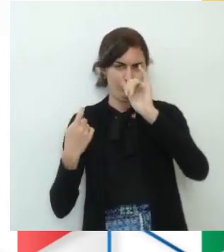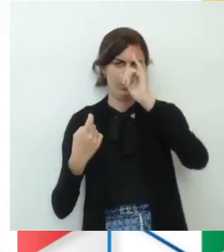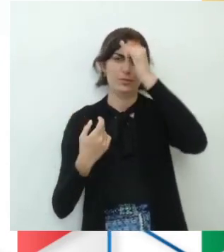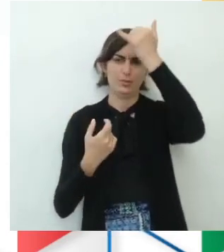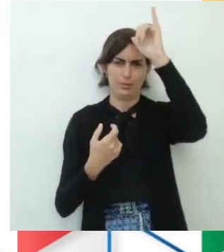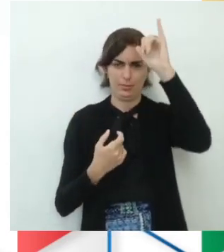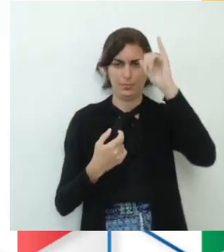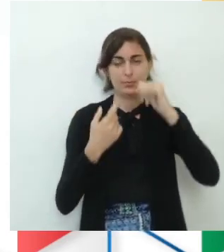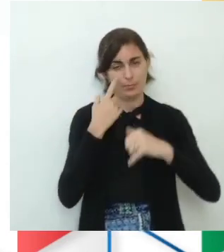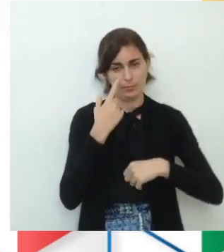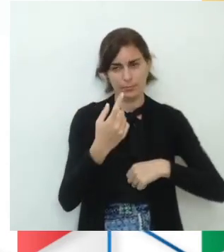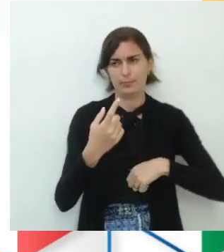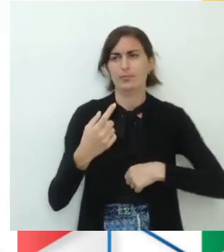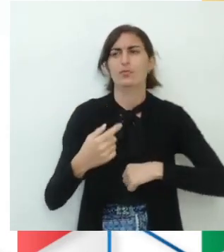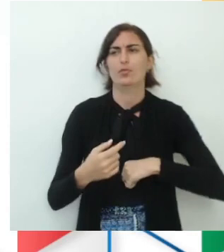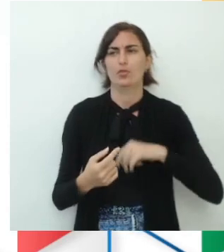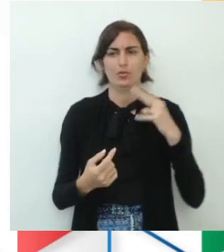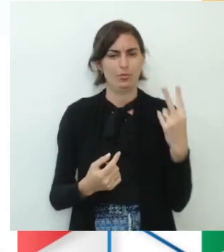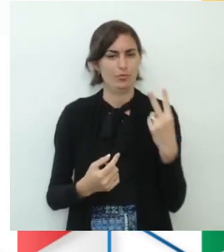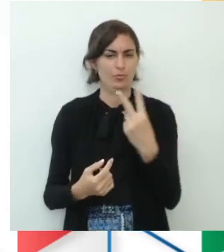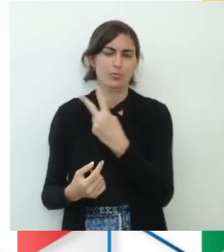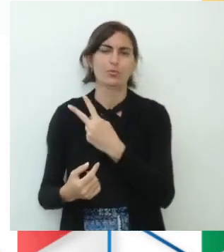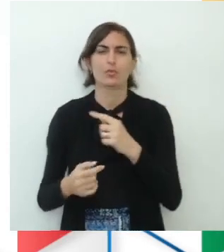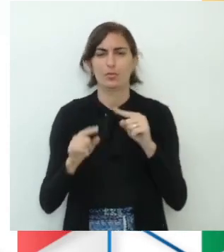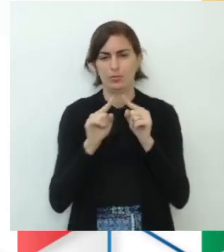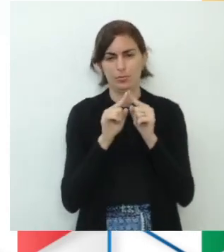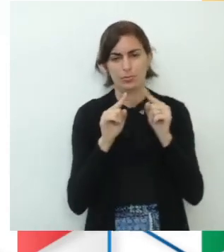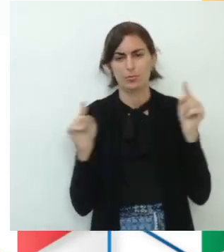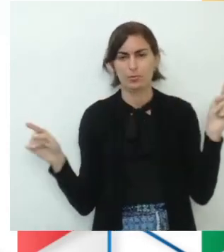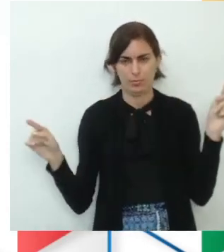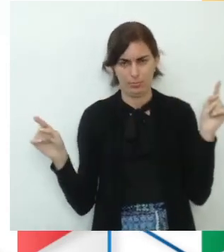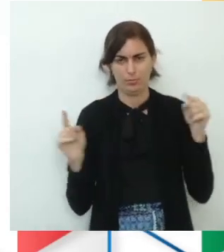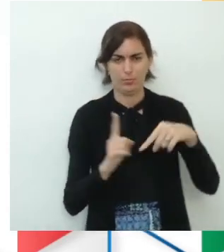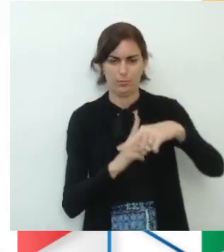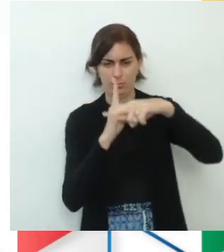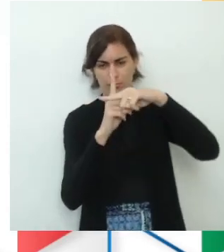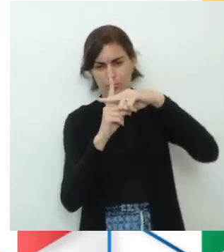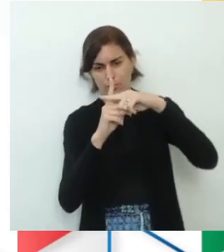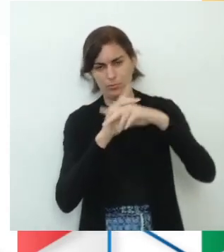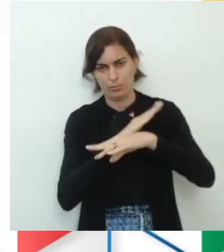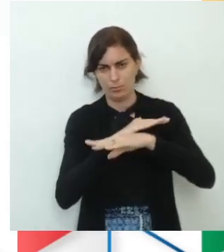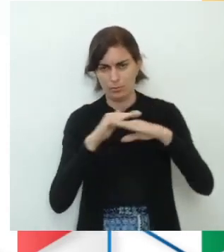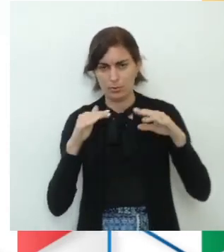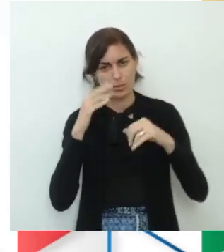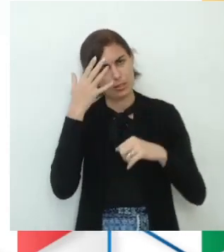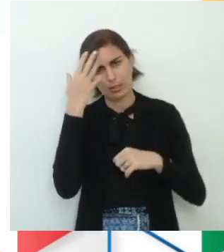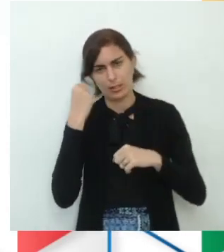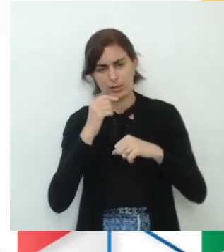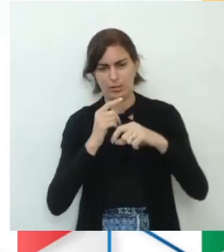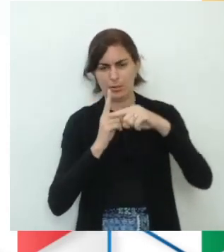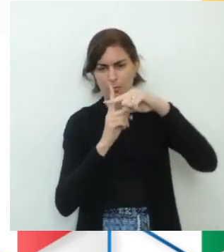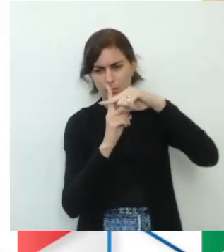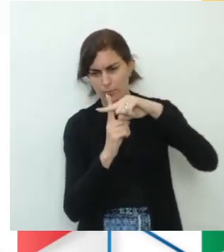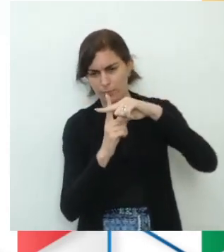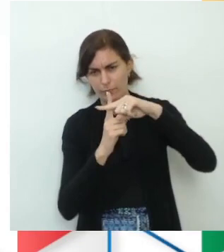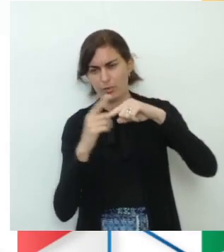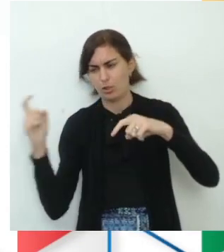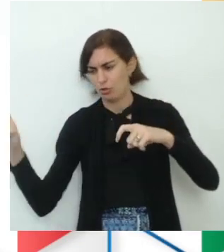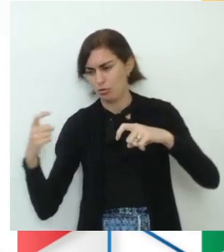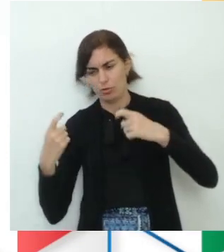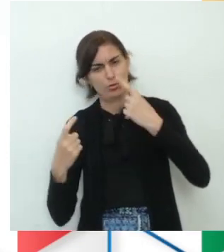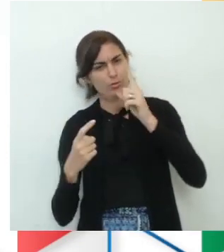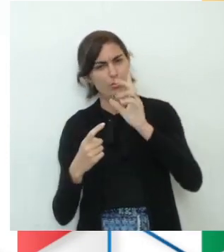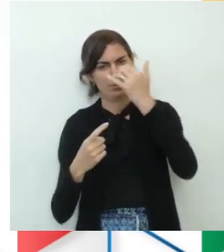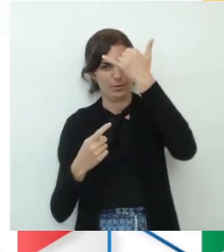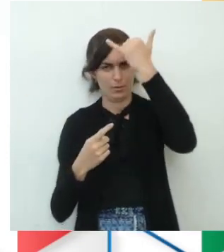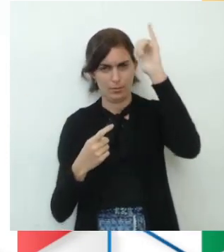mostramos anteriormente. Os pares ordenados têm que estar nessa ordem. Não esquece, por favor, primeiro x, depois